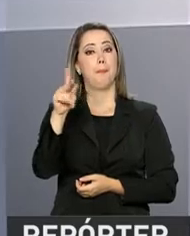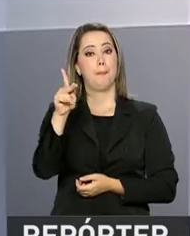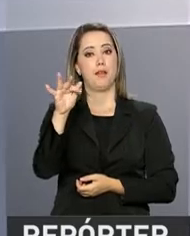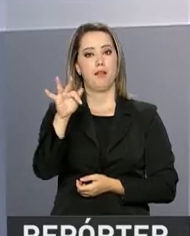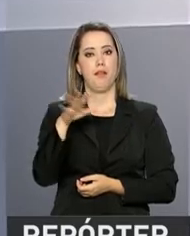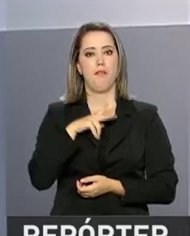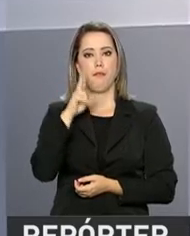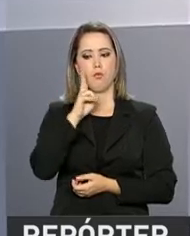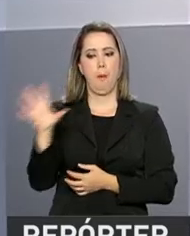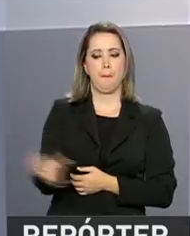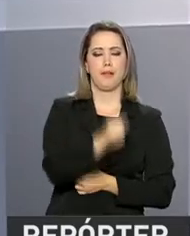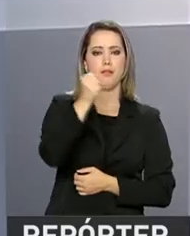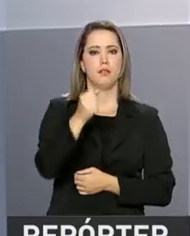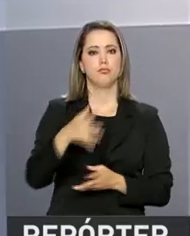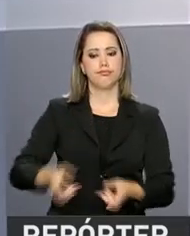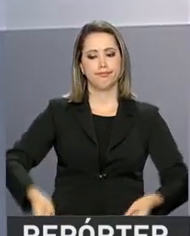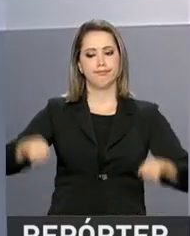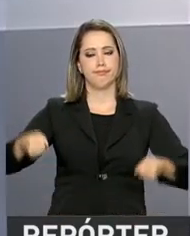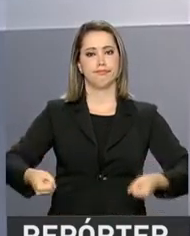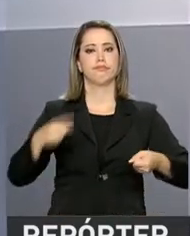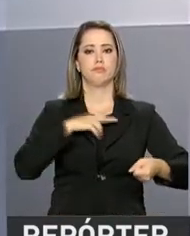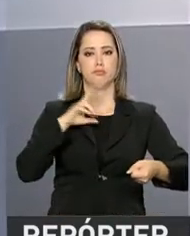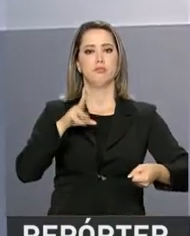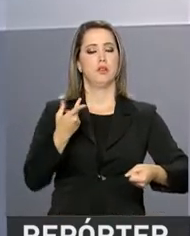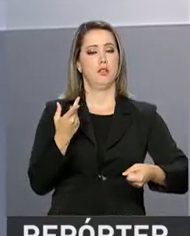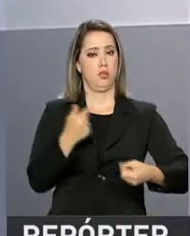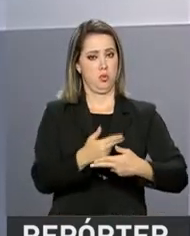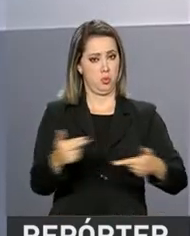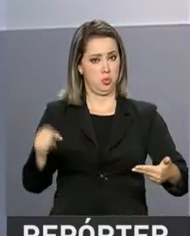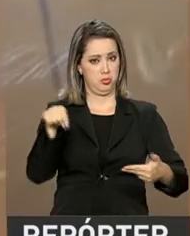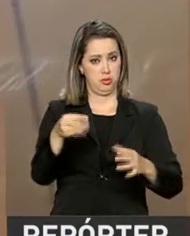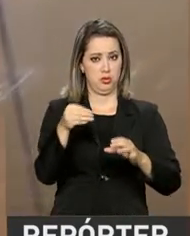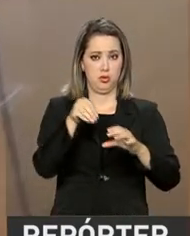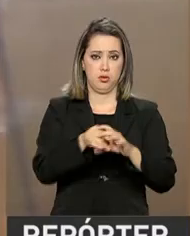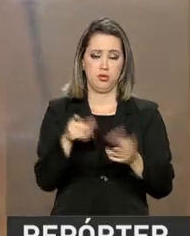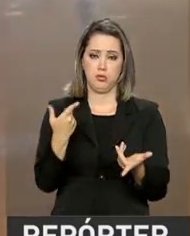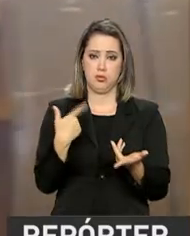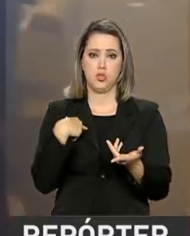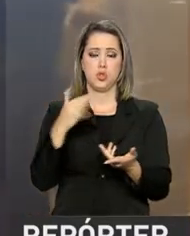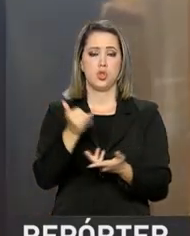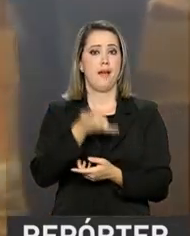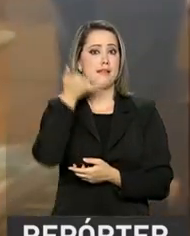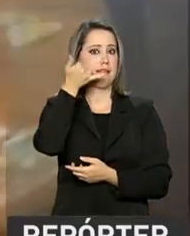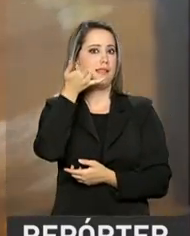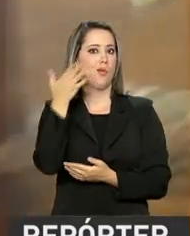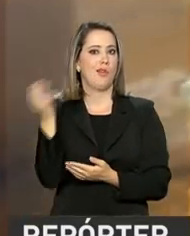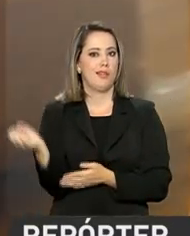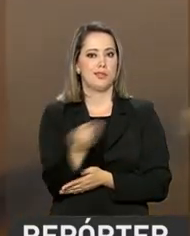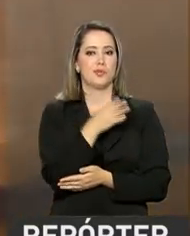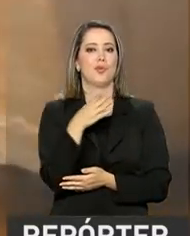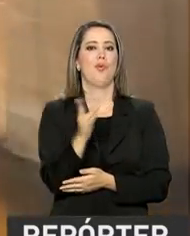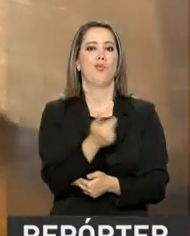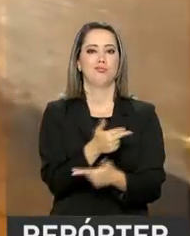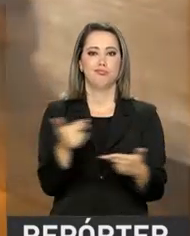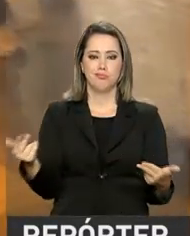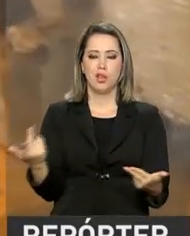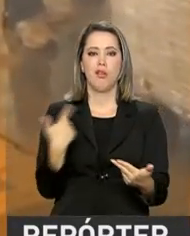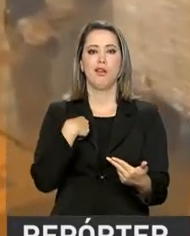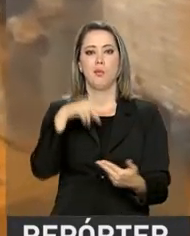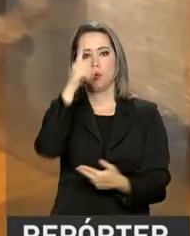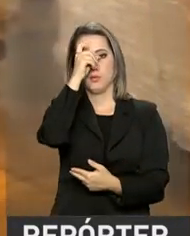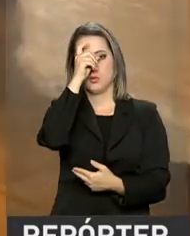no terminal de cargas do Aeroporto Internacional do Rio. A carga tinha celulares de última geração, equipamentos